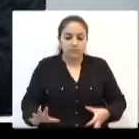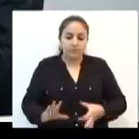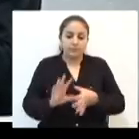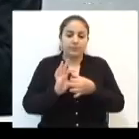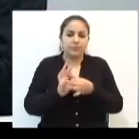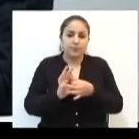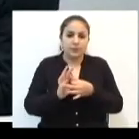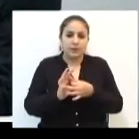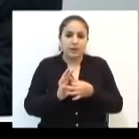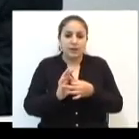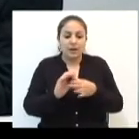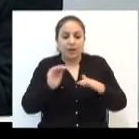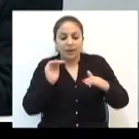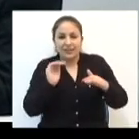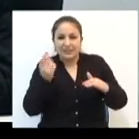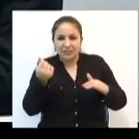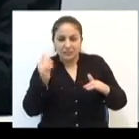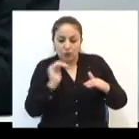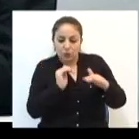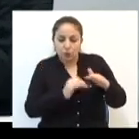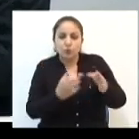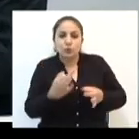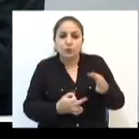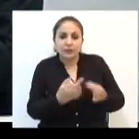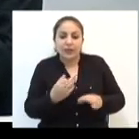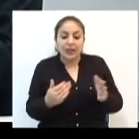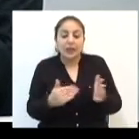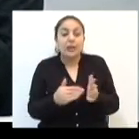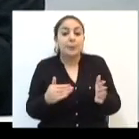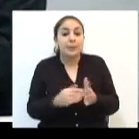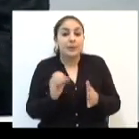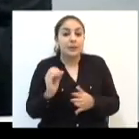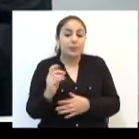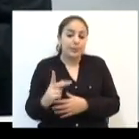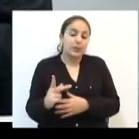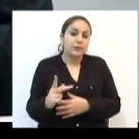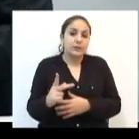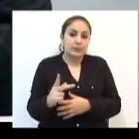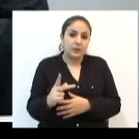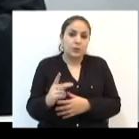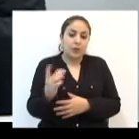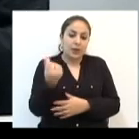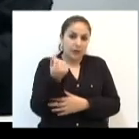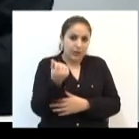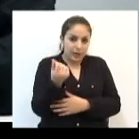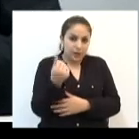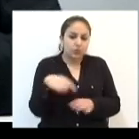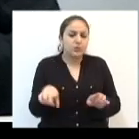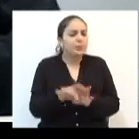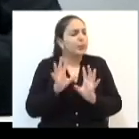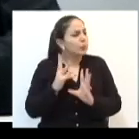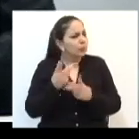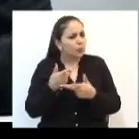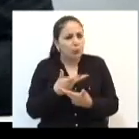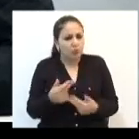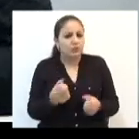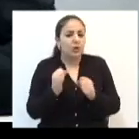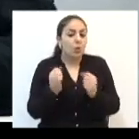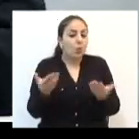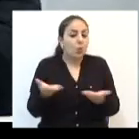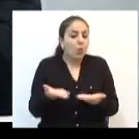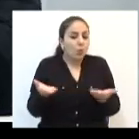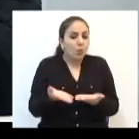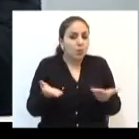os depósitos judiciais, os limites de operações de crédito, são tudo possibilidades que hoje estão